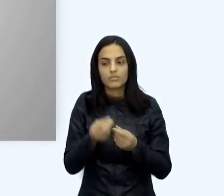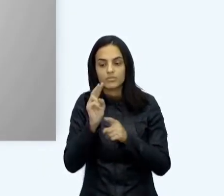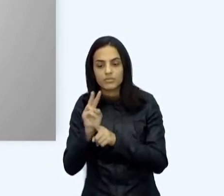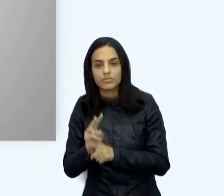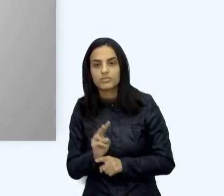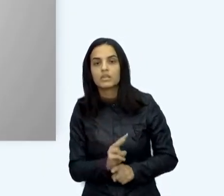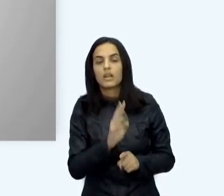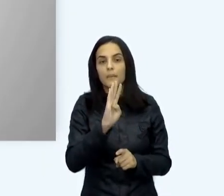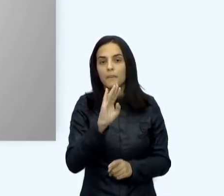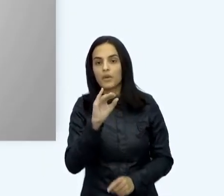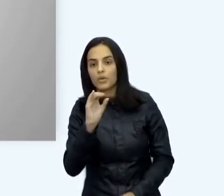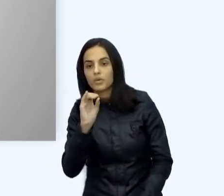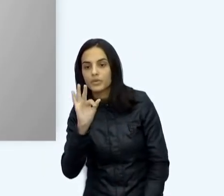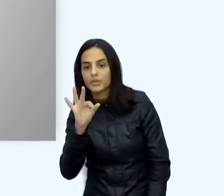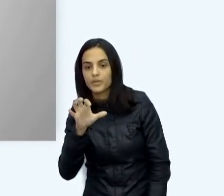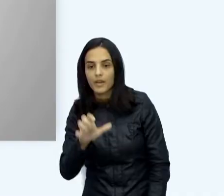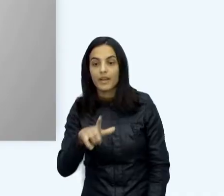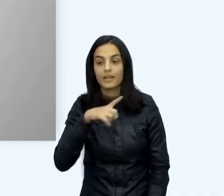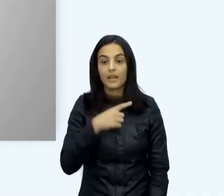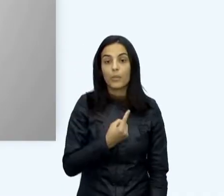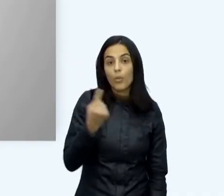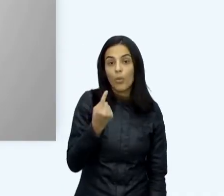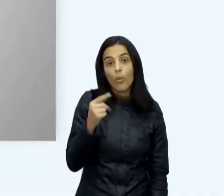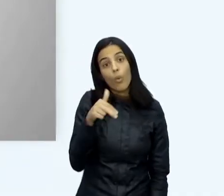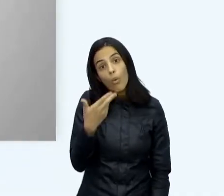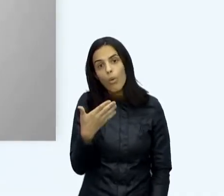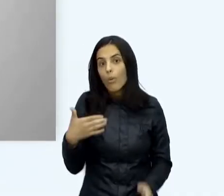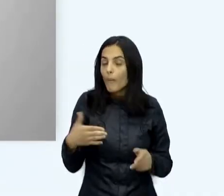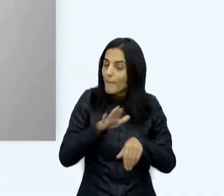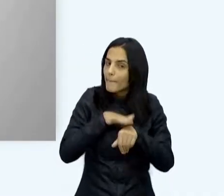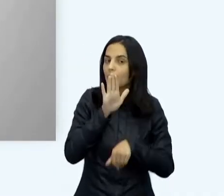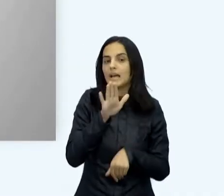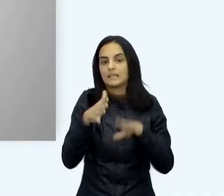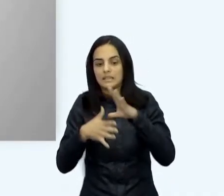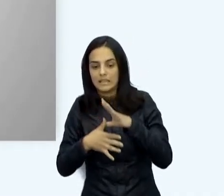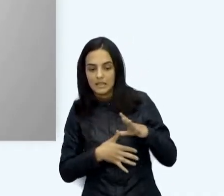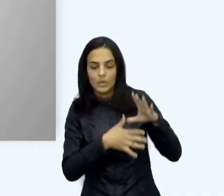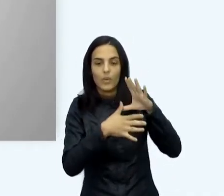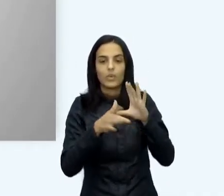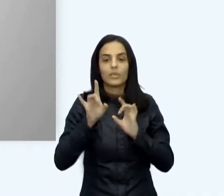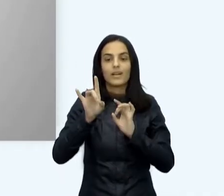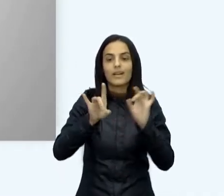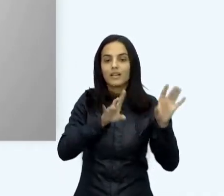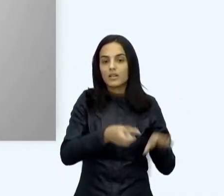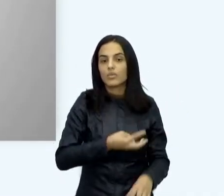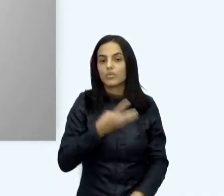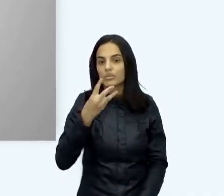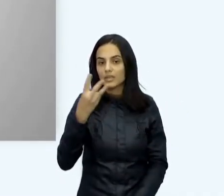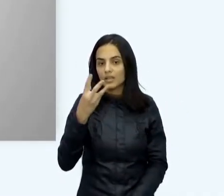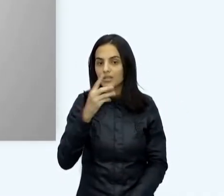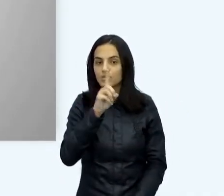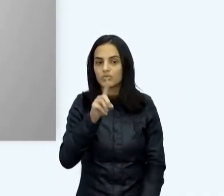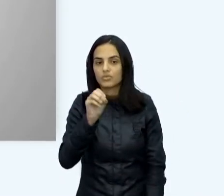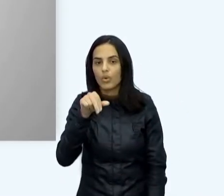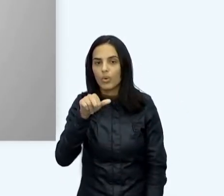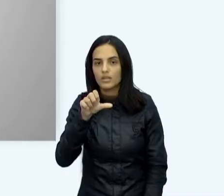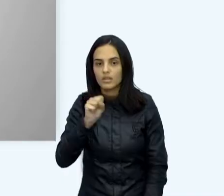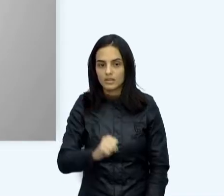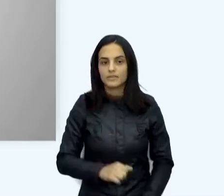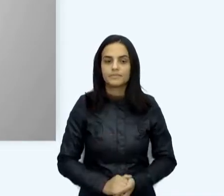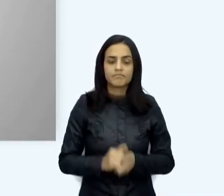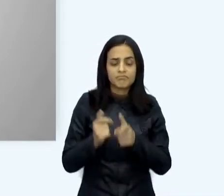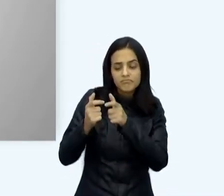reserva da biosfera é composta por um ou mais territórios, cada um com 3 zonas.